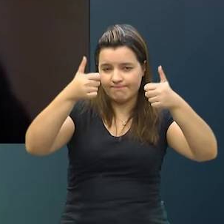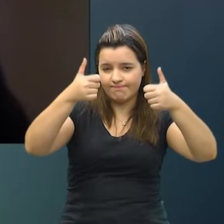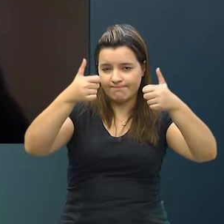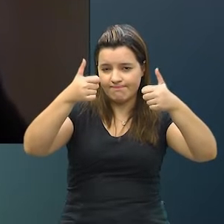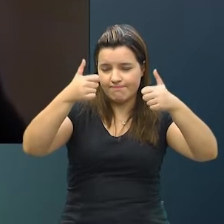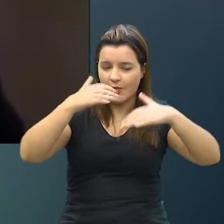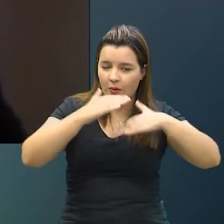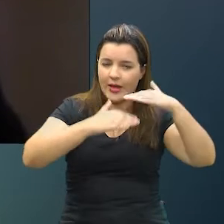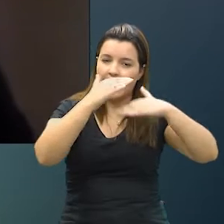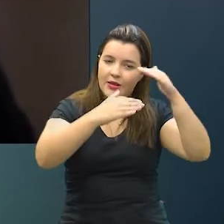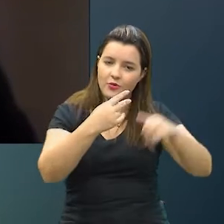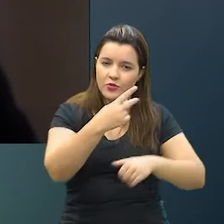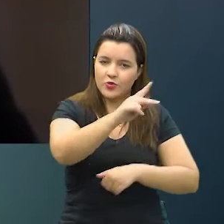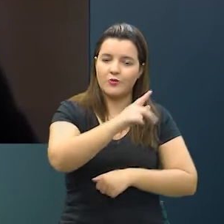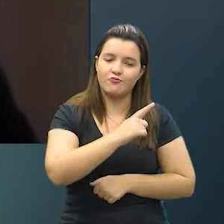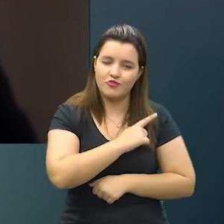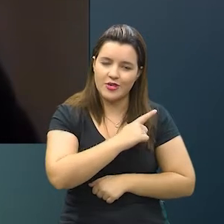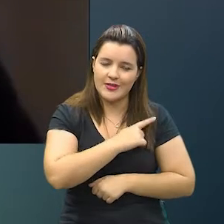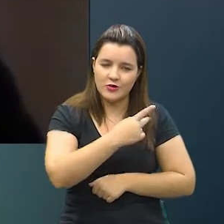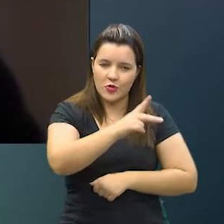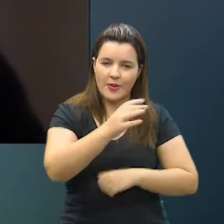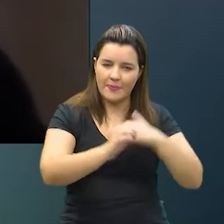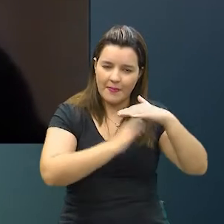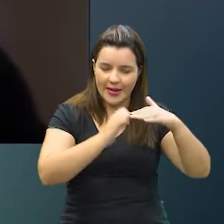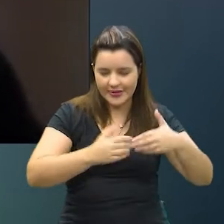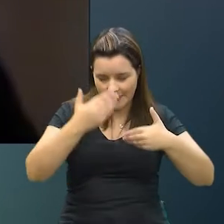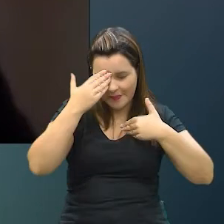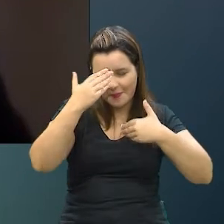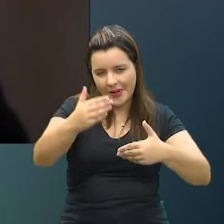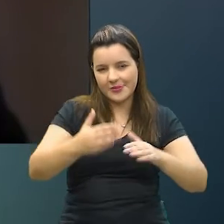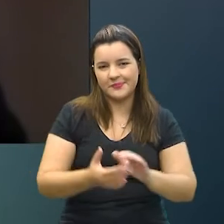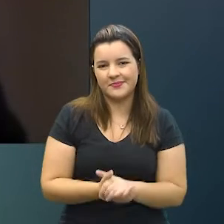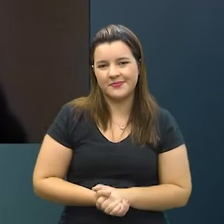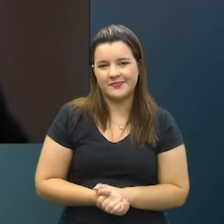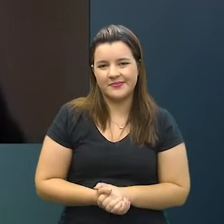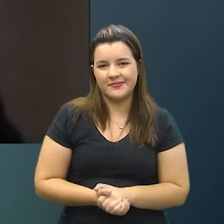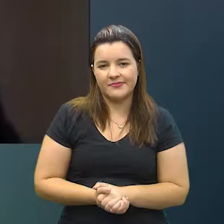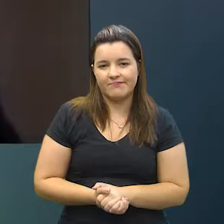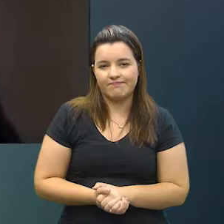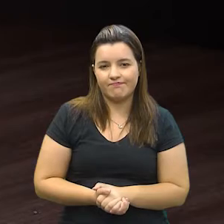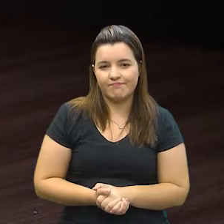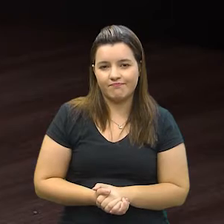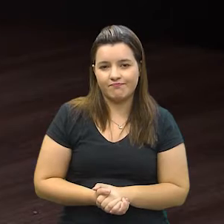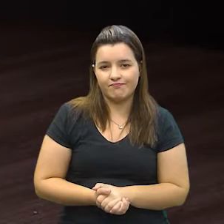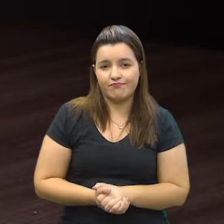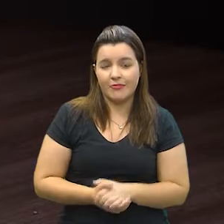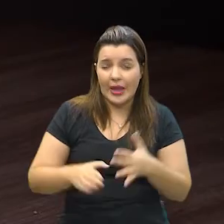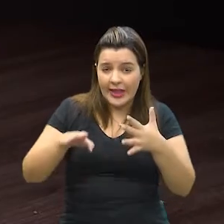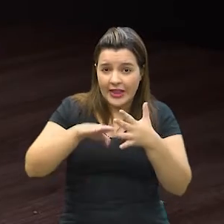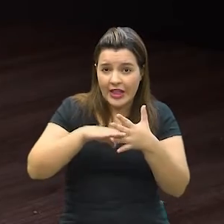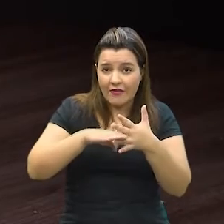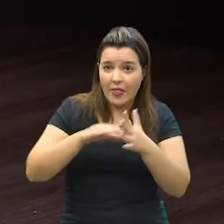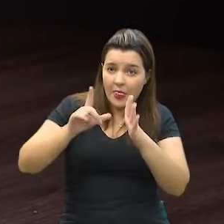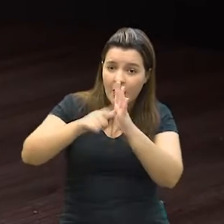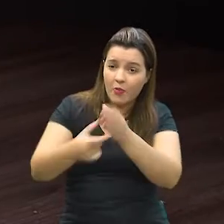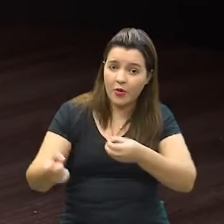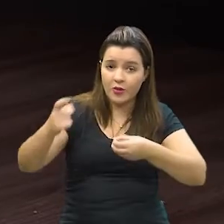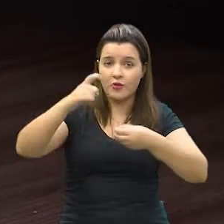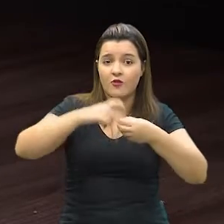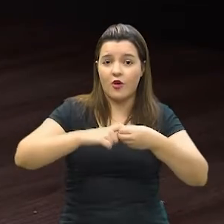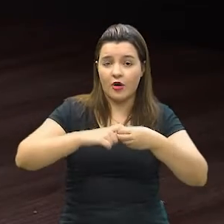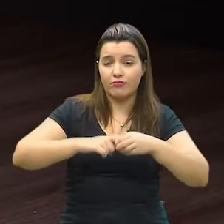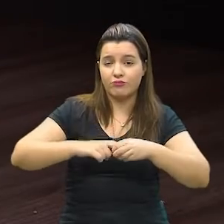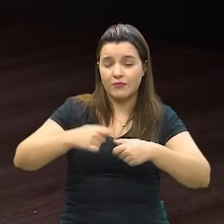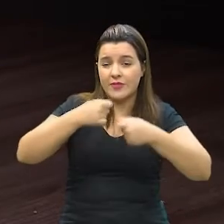caminho realmente relacionado ao crescimento e à gestão da tua empresa. Muito obrigado. Tá certo, então. E no próximo bloco do